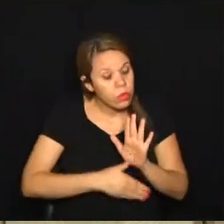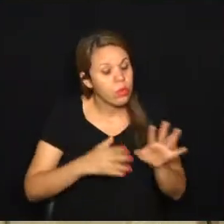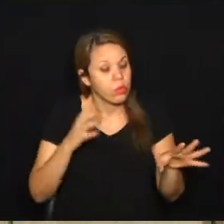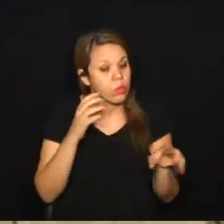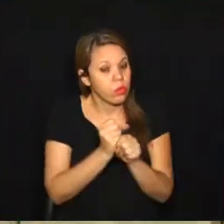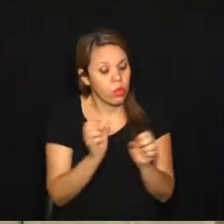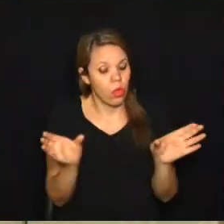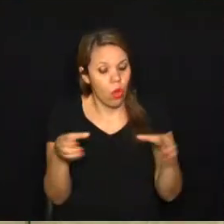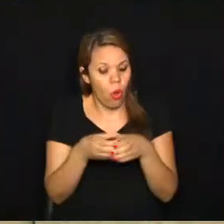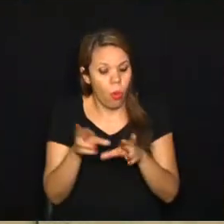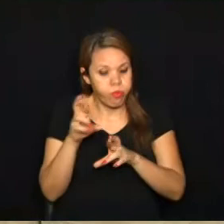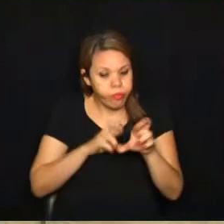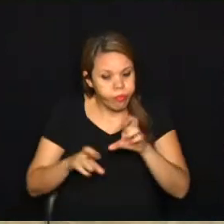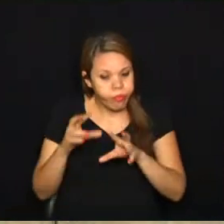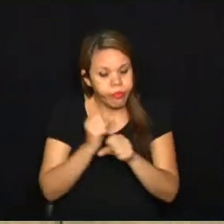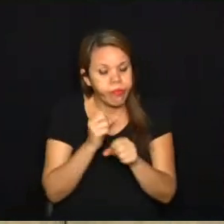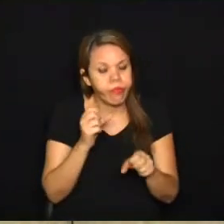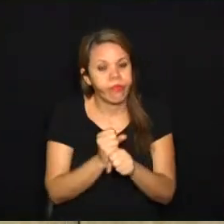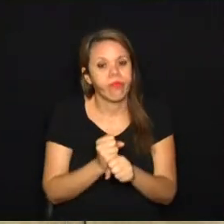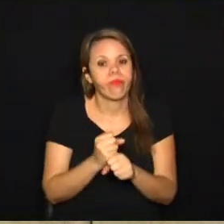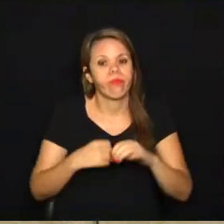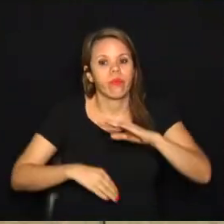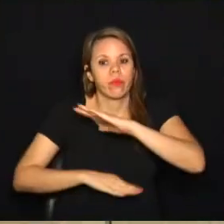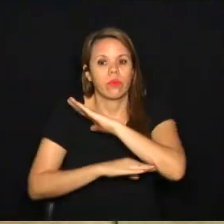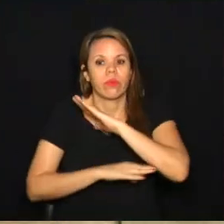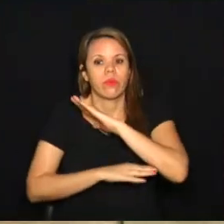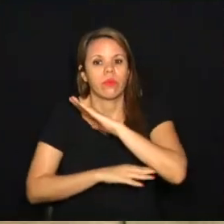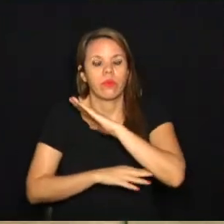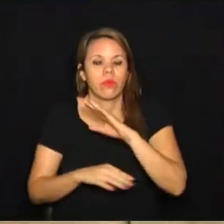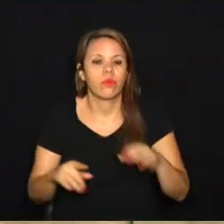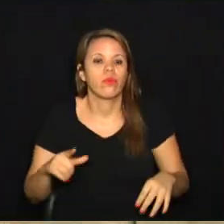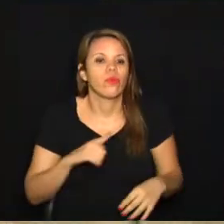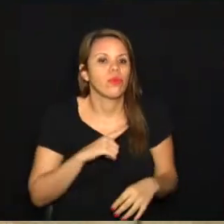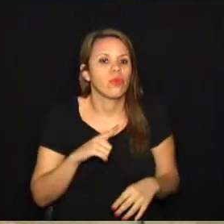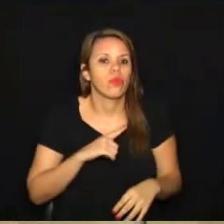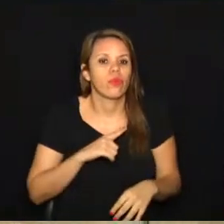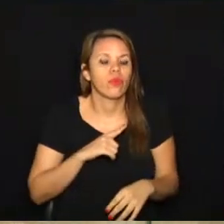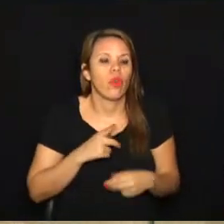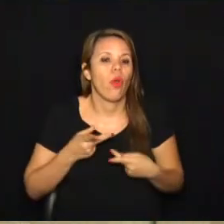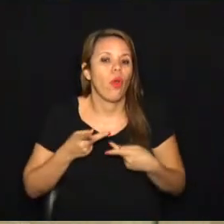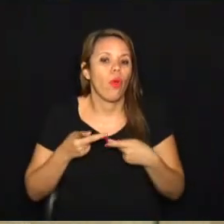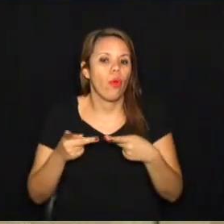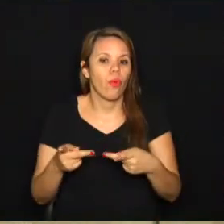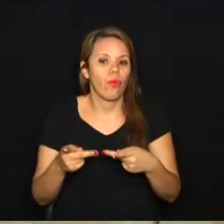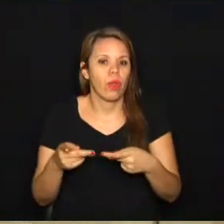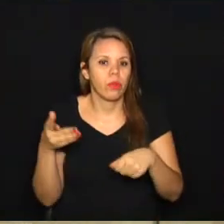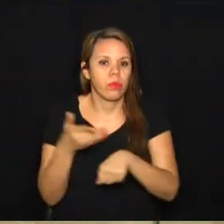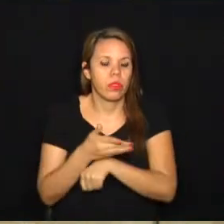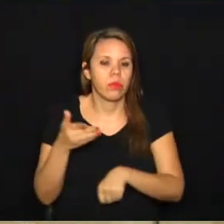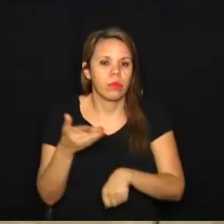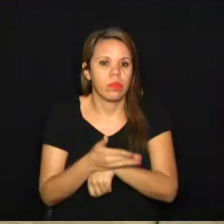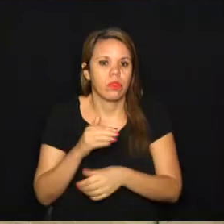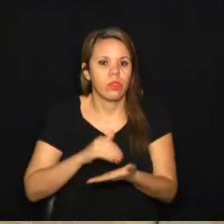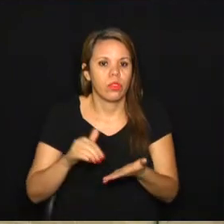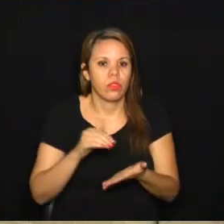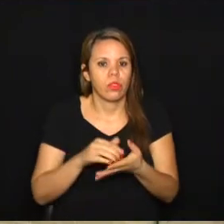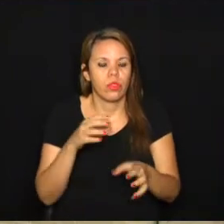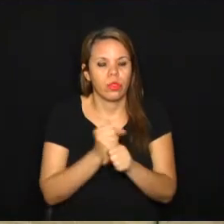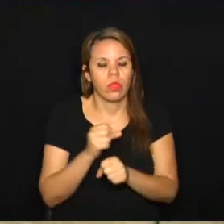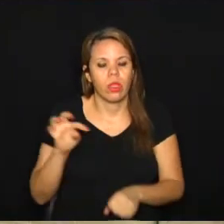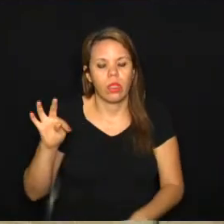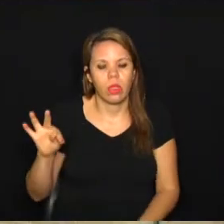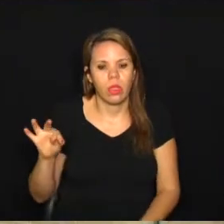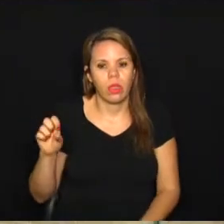de Finanças e Orçamento da Câmara Municipal, onde houve o convite para a participação do secretário de Finanças,